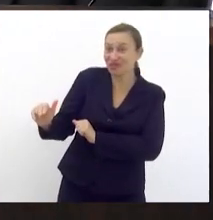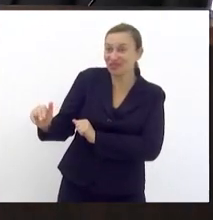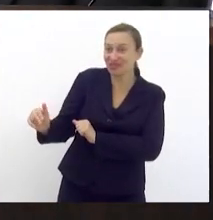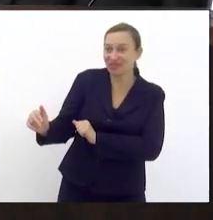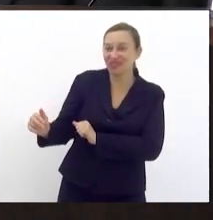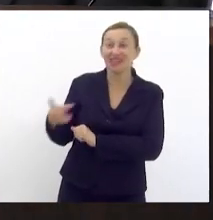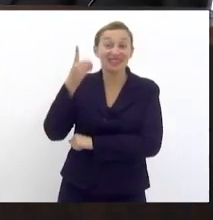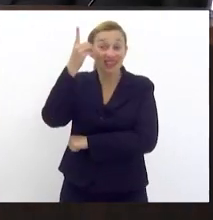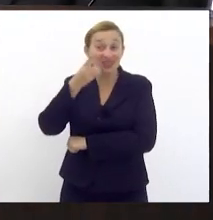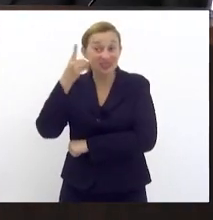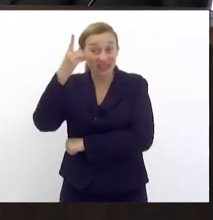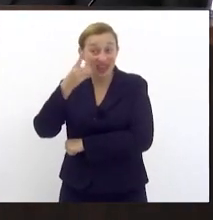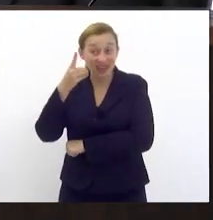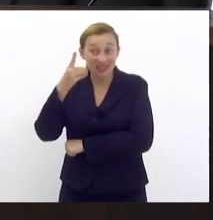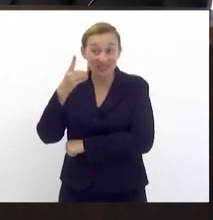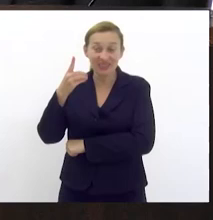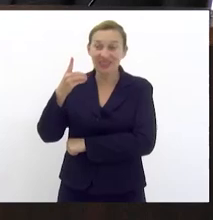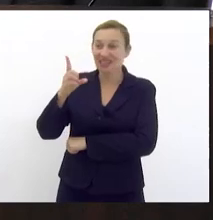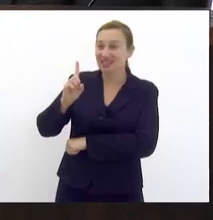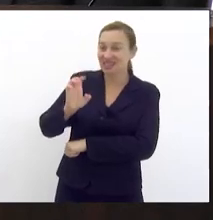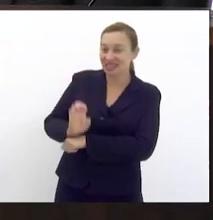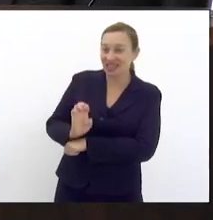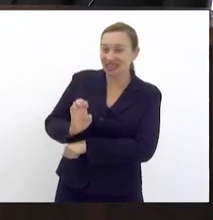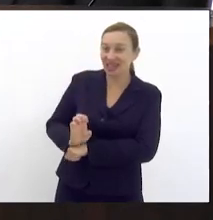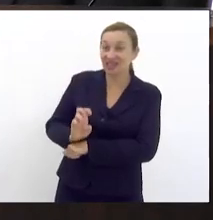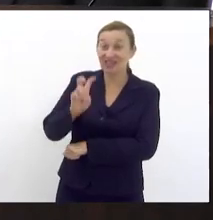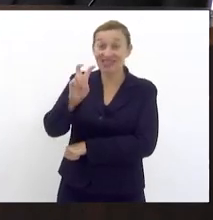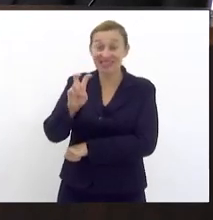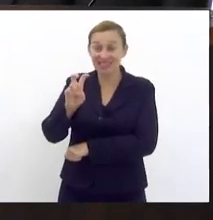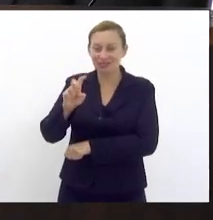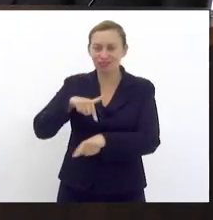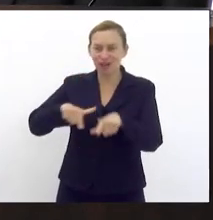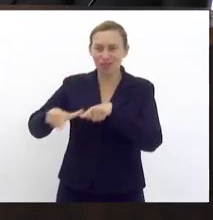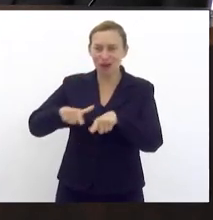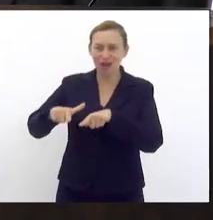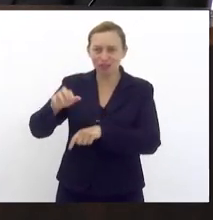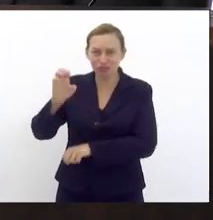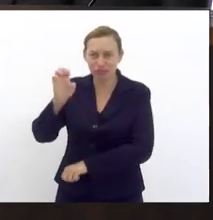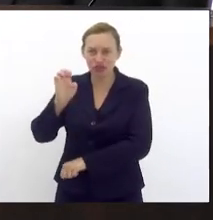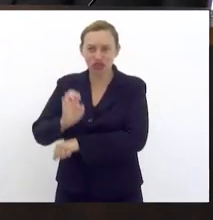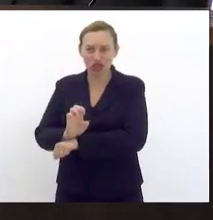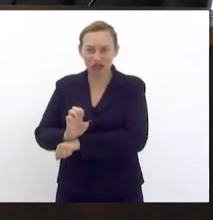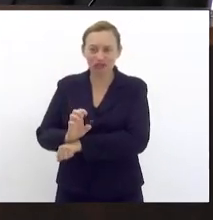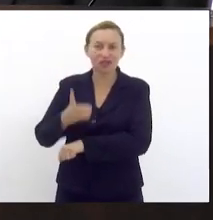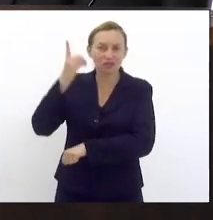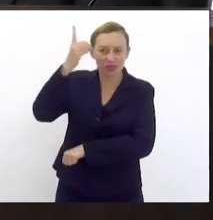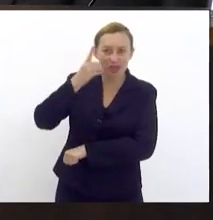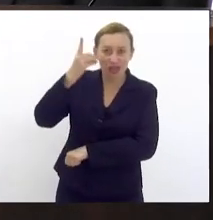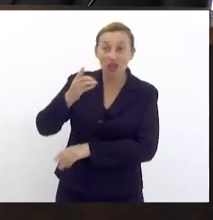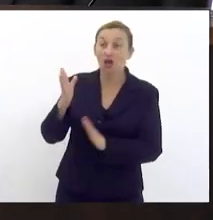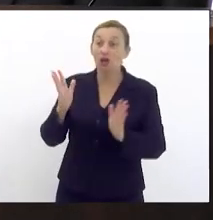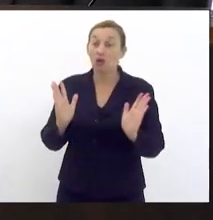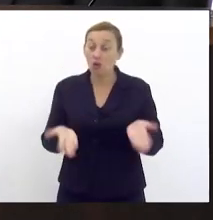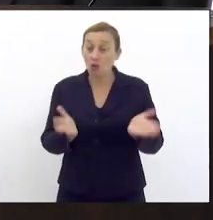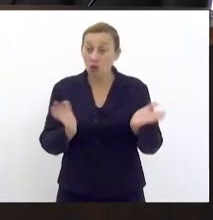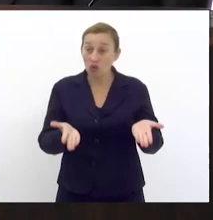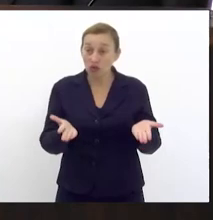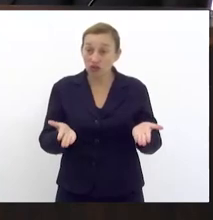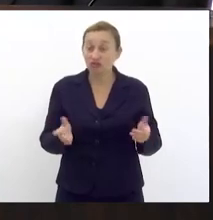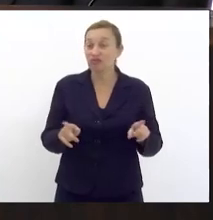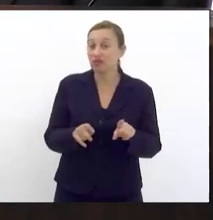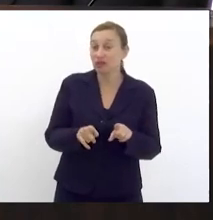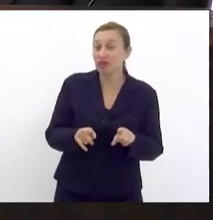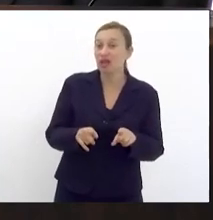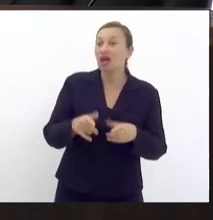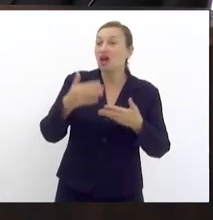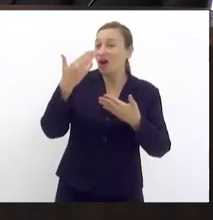o deputado estadual, que teve 5 mandatos de estadual, hoje no TCE, e uma pessoa que primeiro tem que